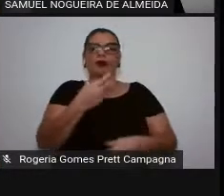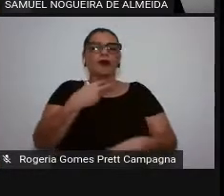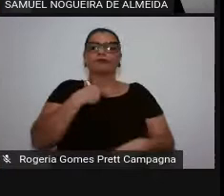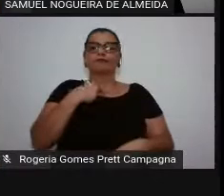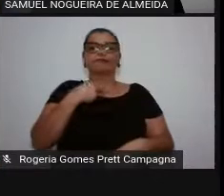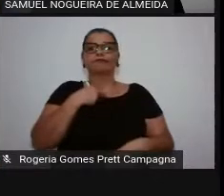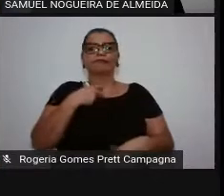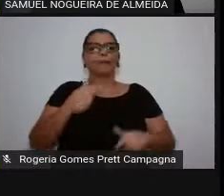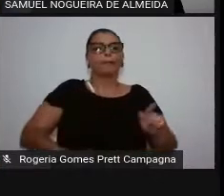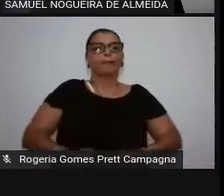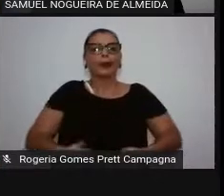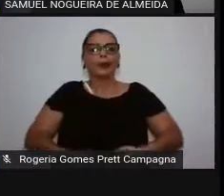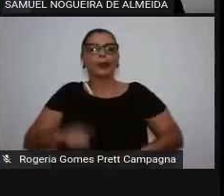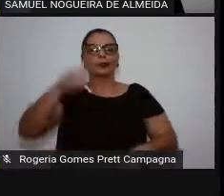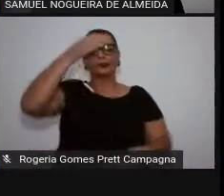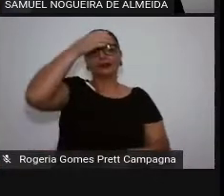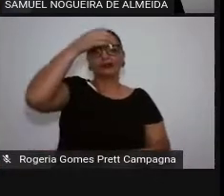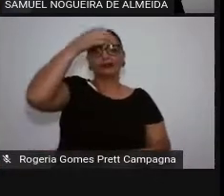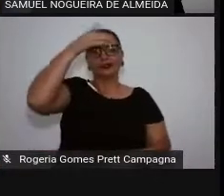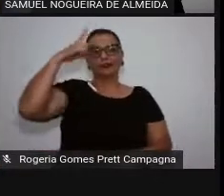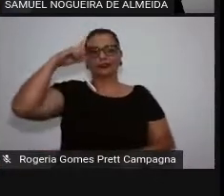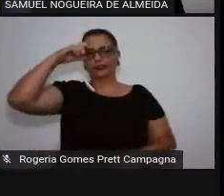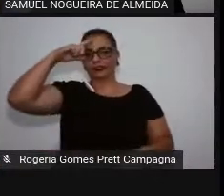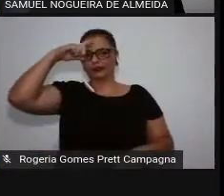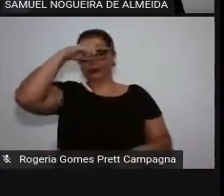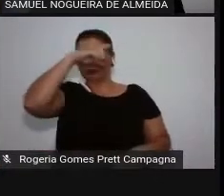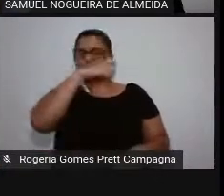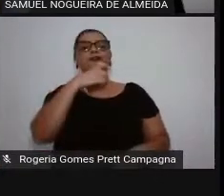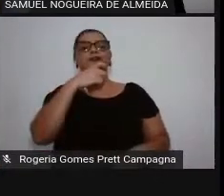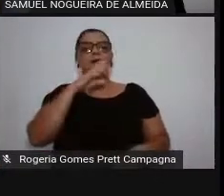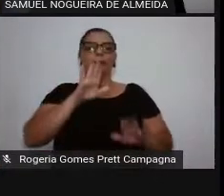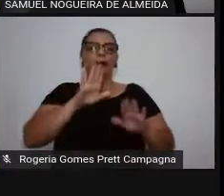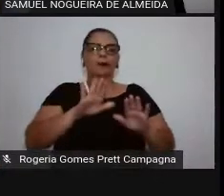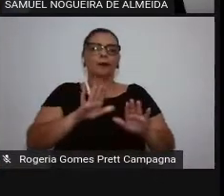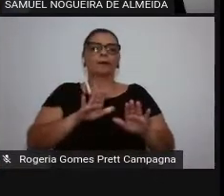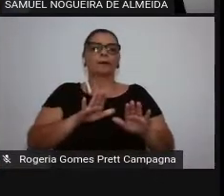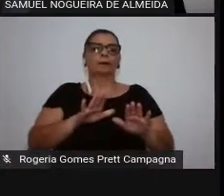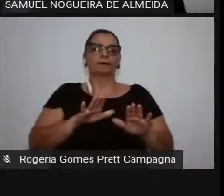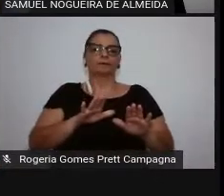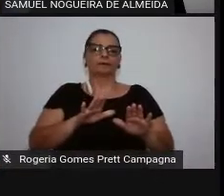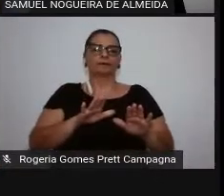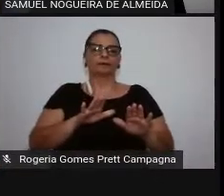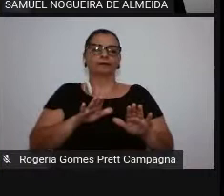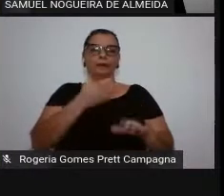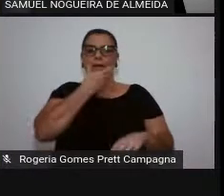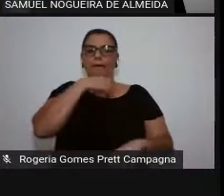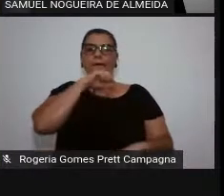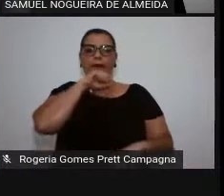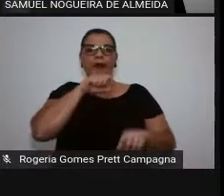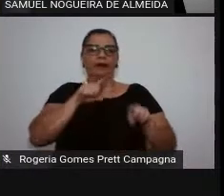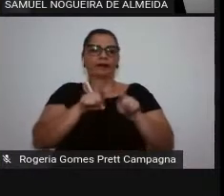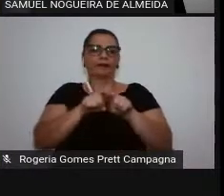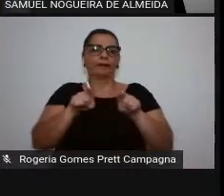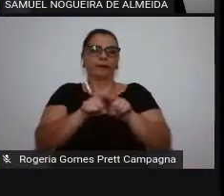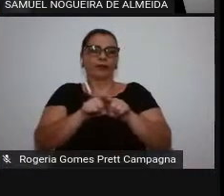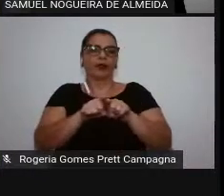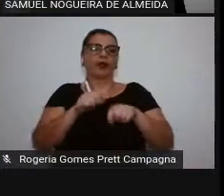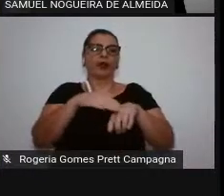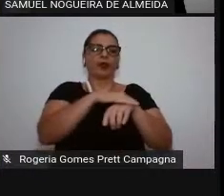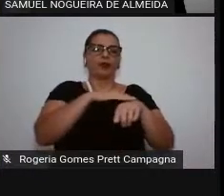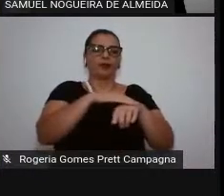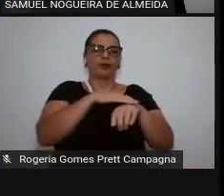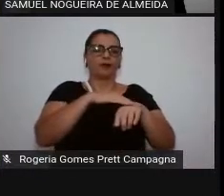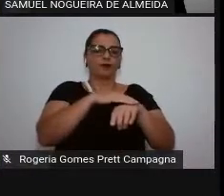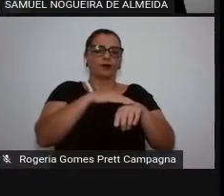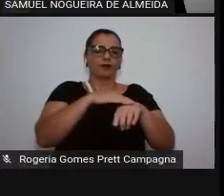não consigo ir na casa do tio, está muito difícil, mas aí você conversa com o pai também, a corresponsabilidade da família